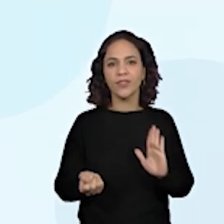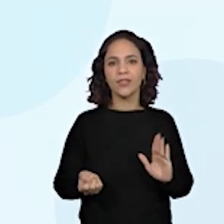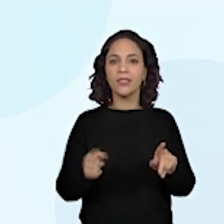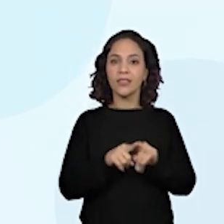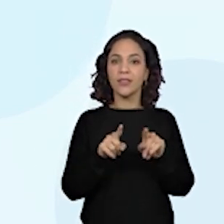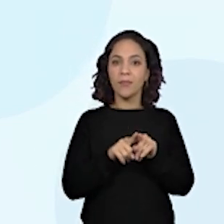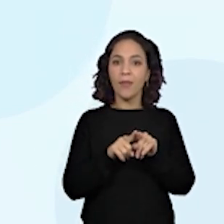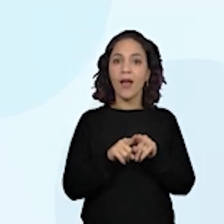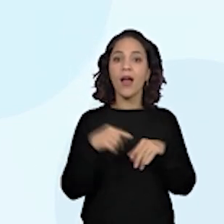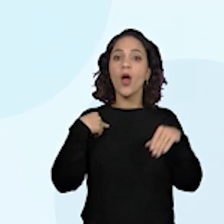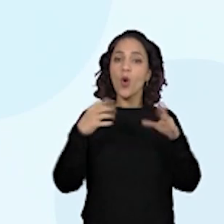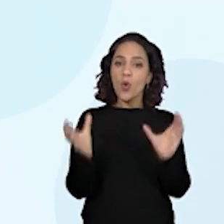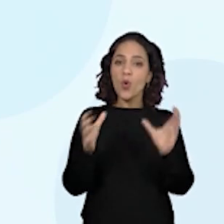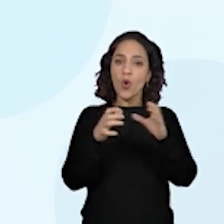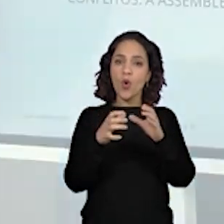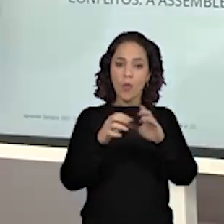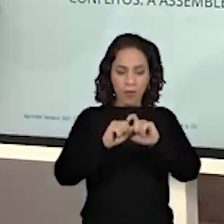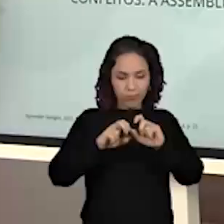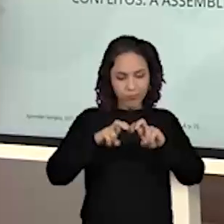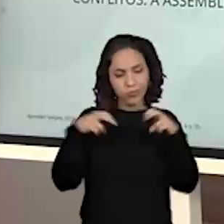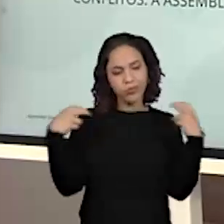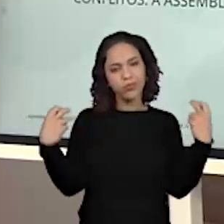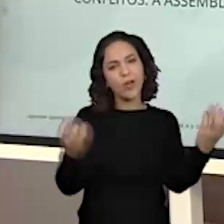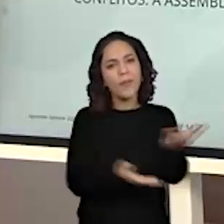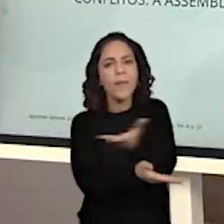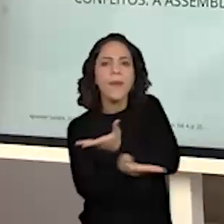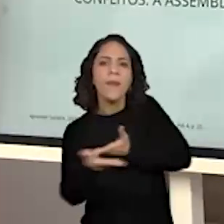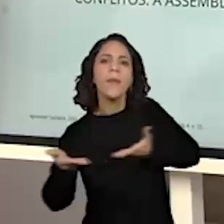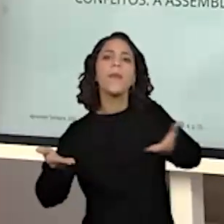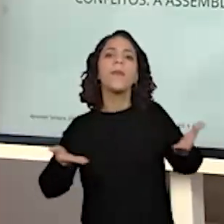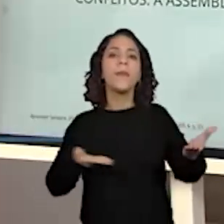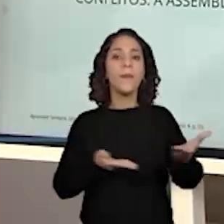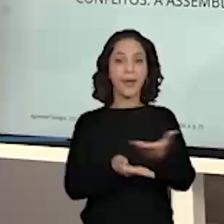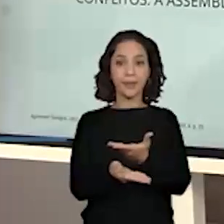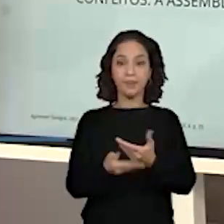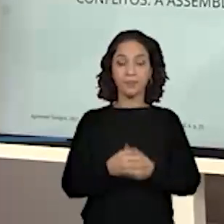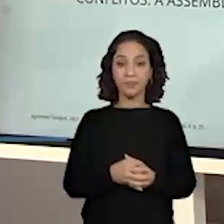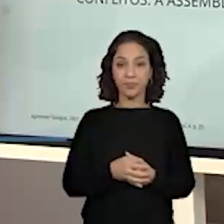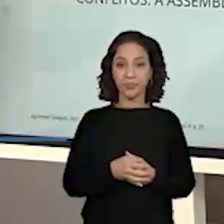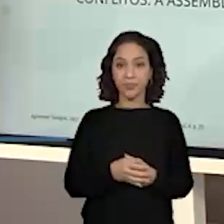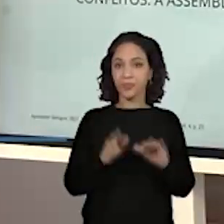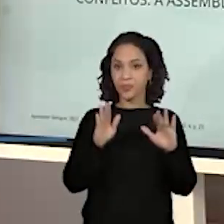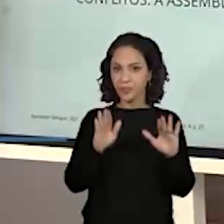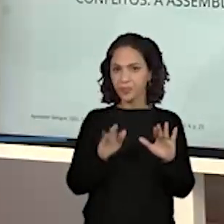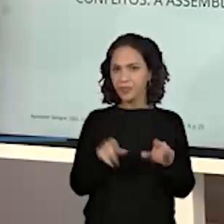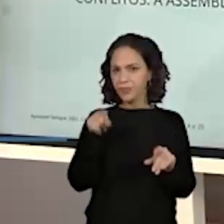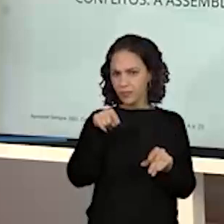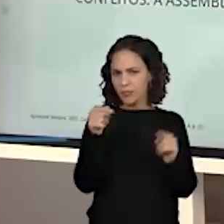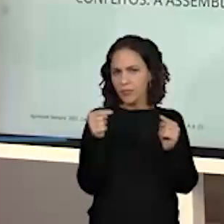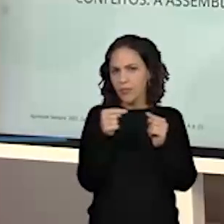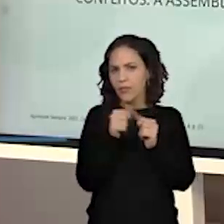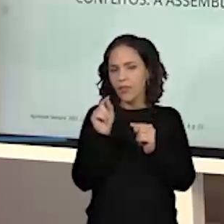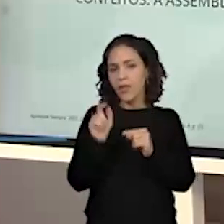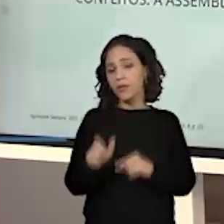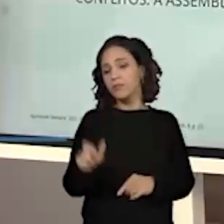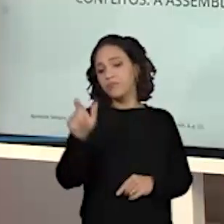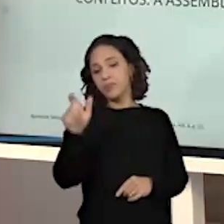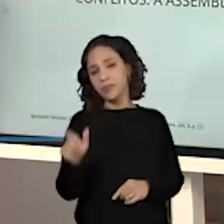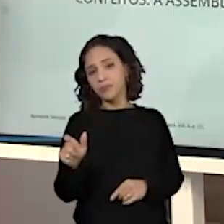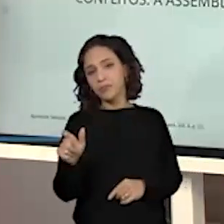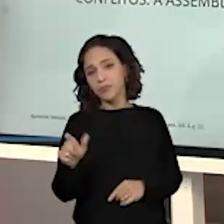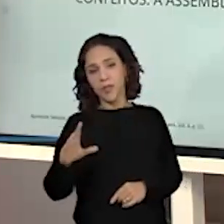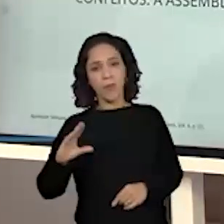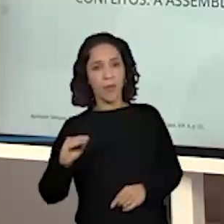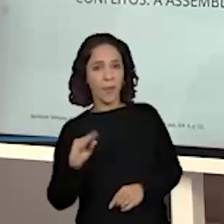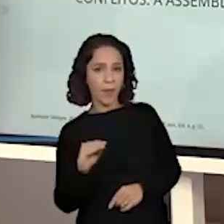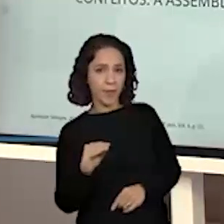assembleia. Um diálogo é uma situação em que duas pessoas falam. Uma fala, a